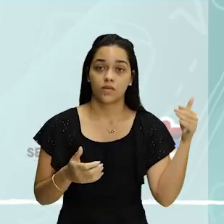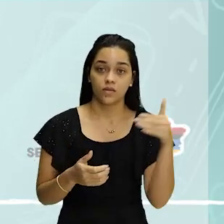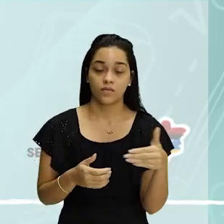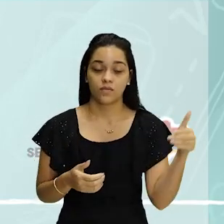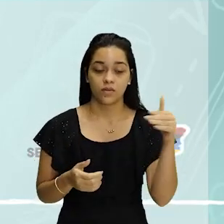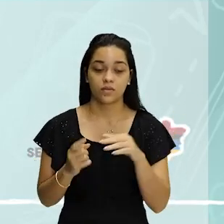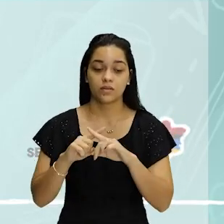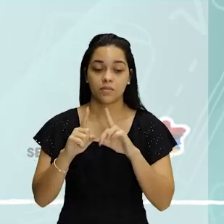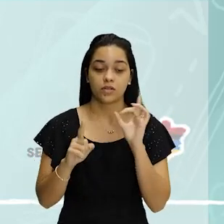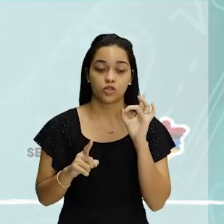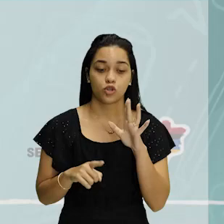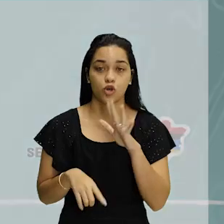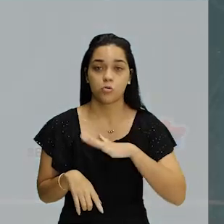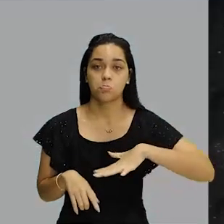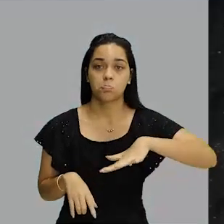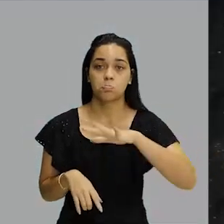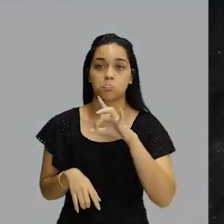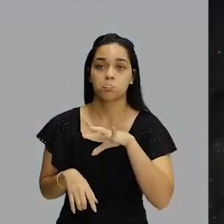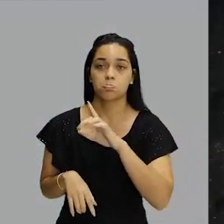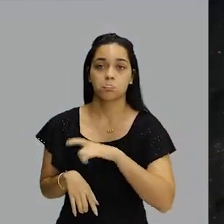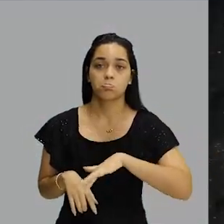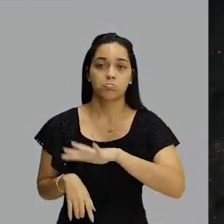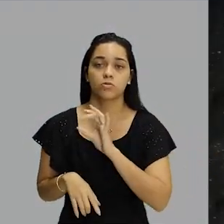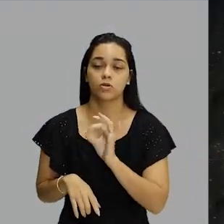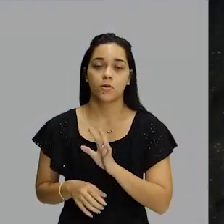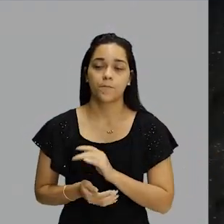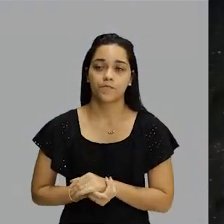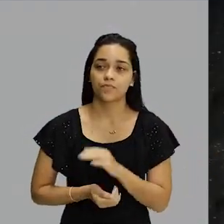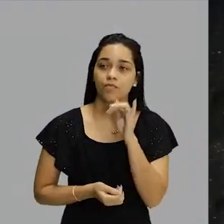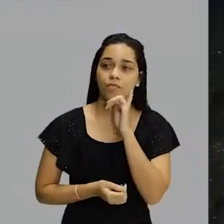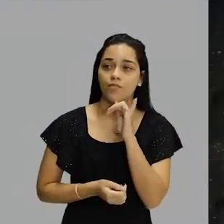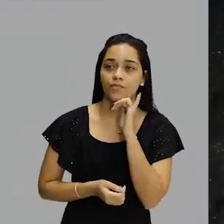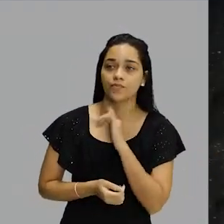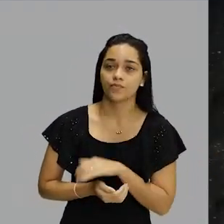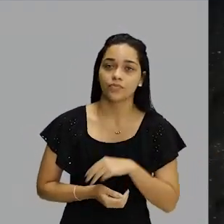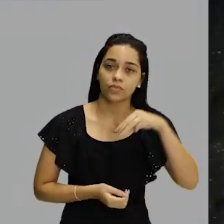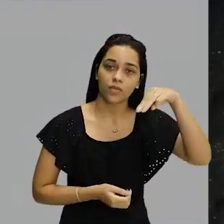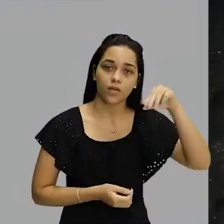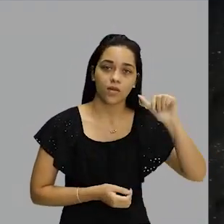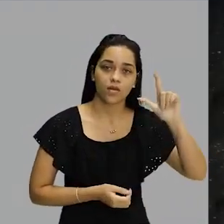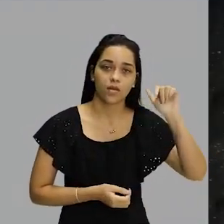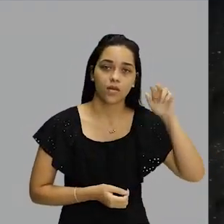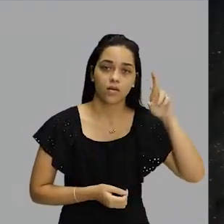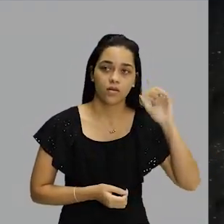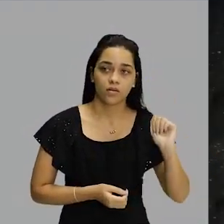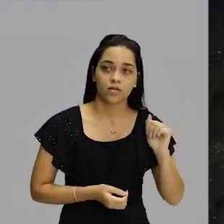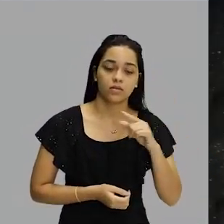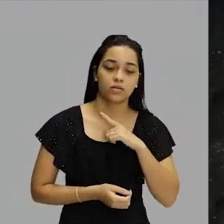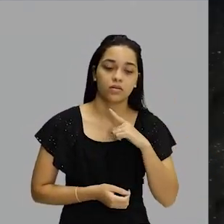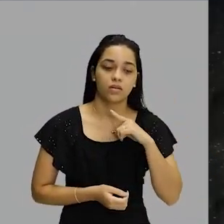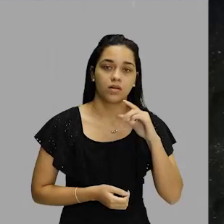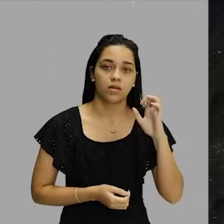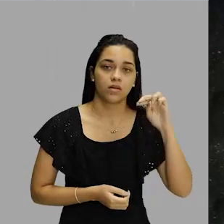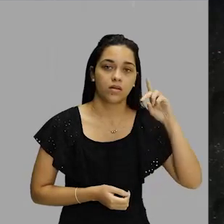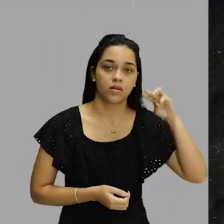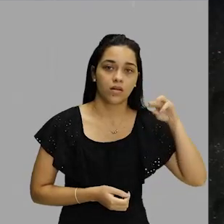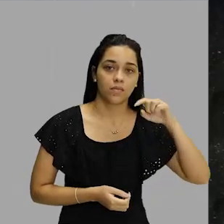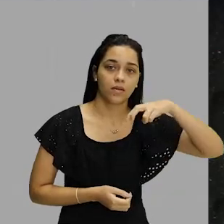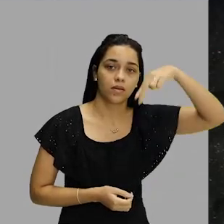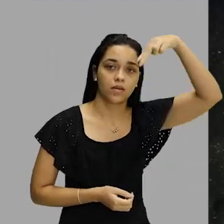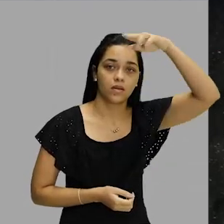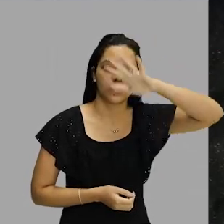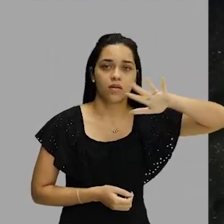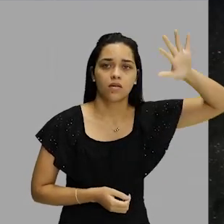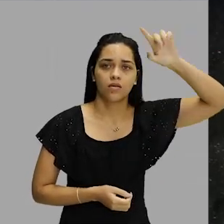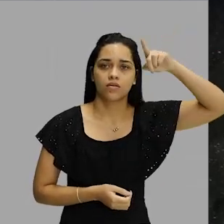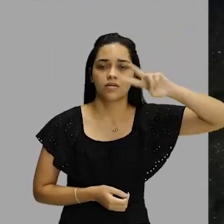frequência somente em determinada região. Por exemplo, malária. Malária é uma doença endêmica ali da região norte.